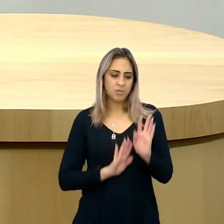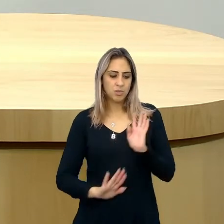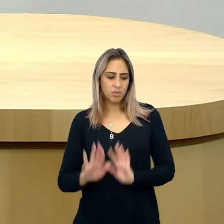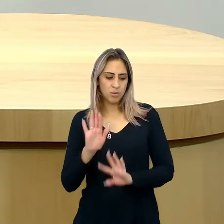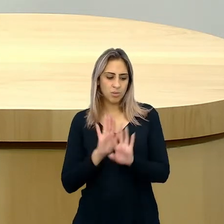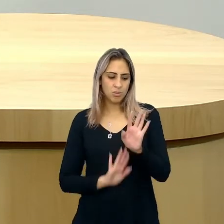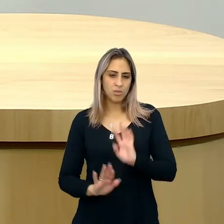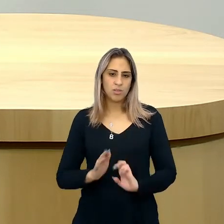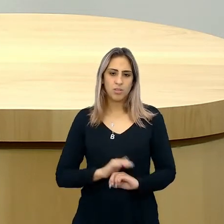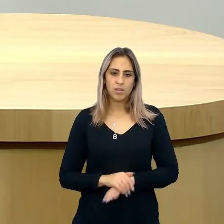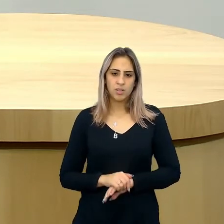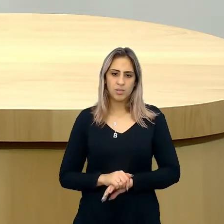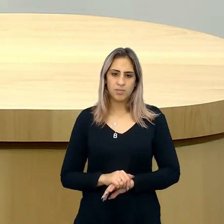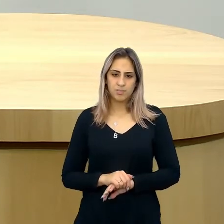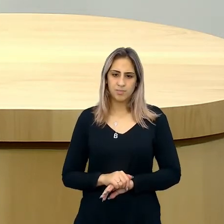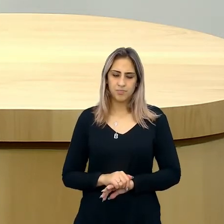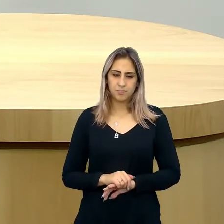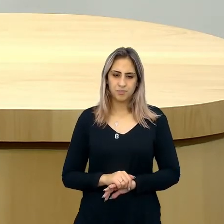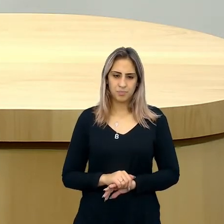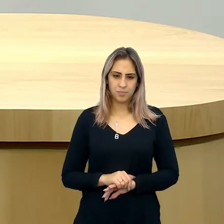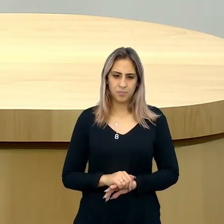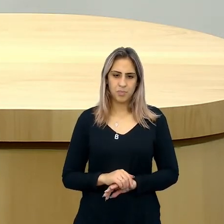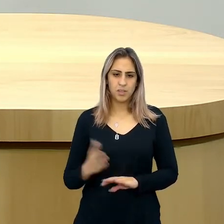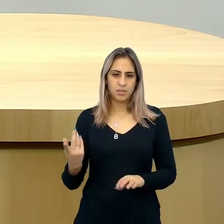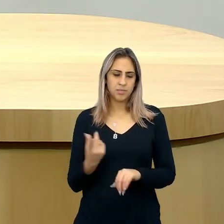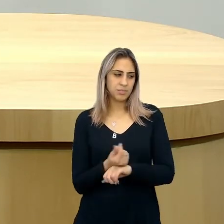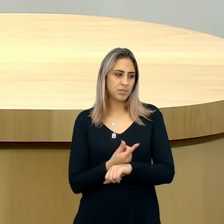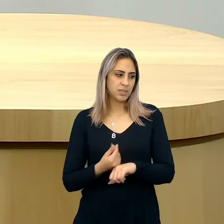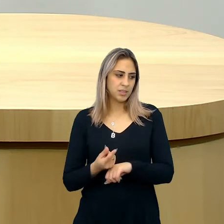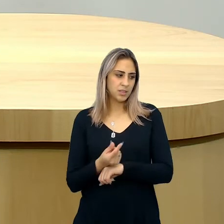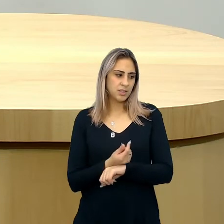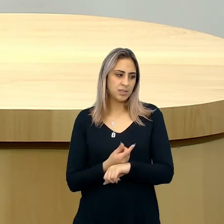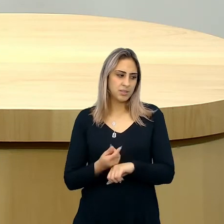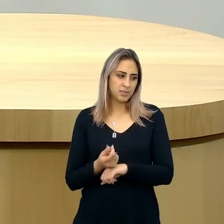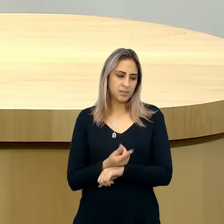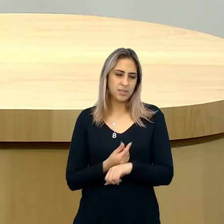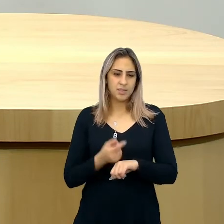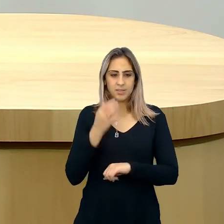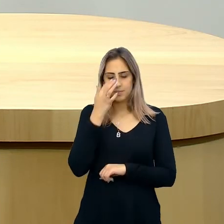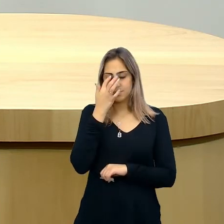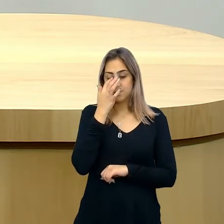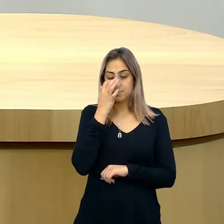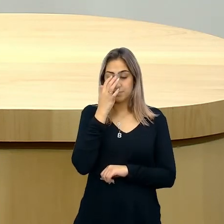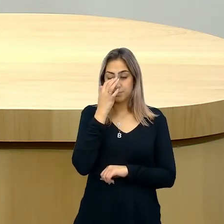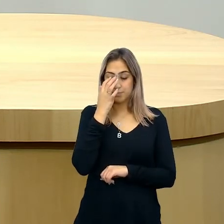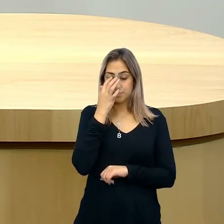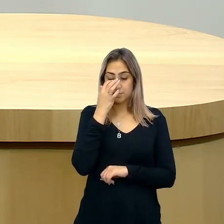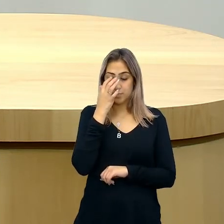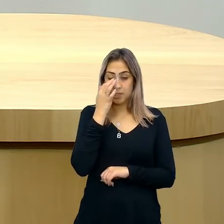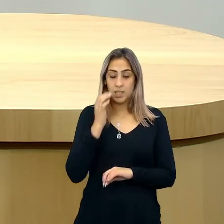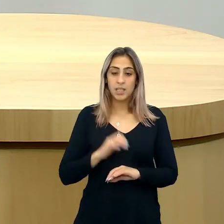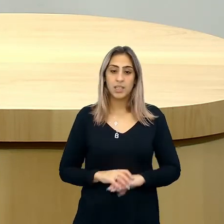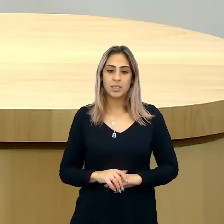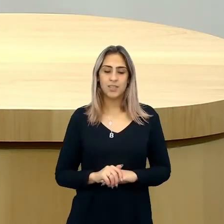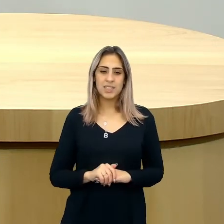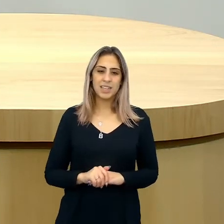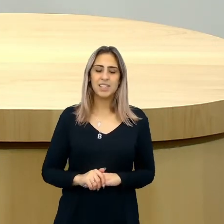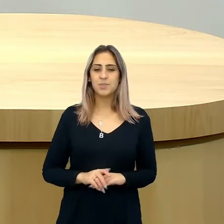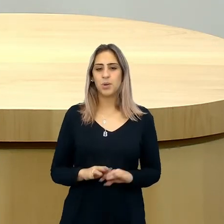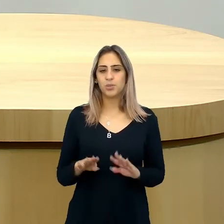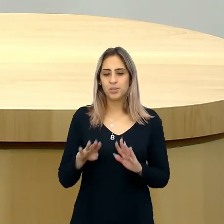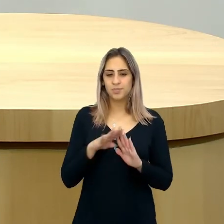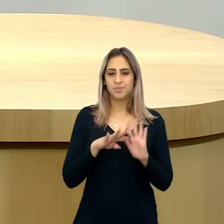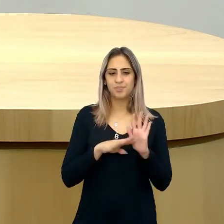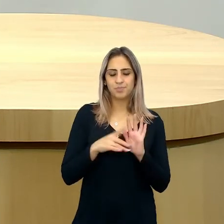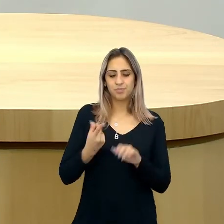mercado. Então, o capitalismo, como a gente já sabe, então, a transformação da cotidianidade,